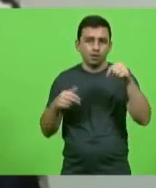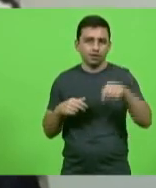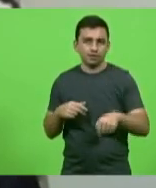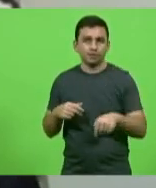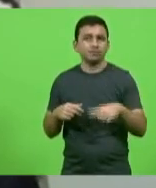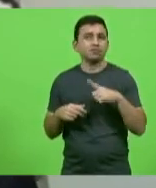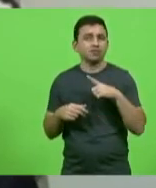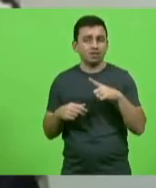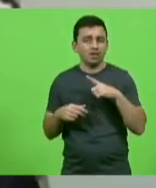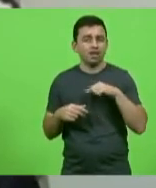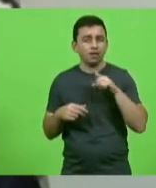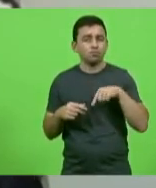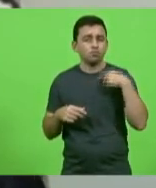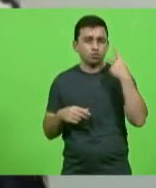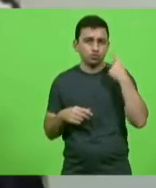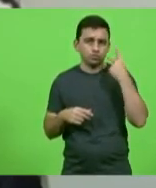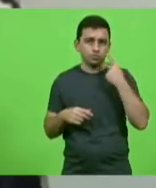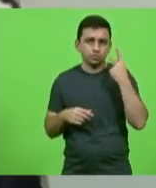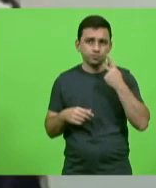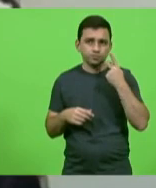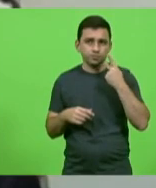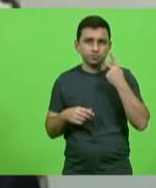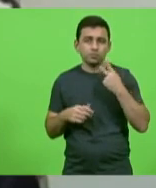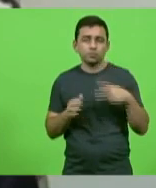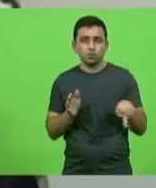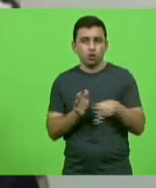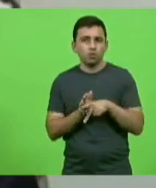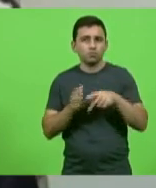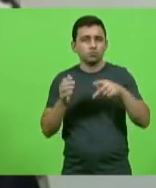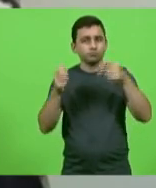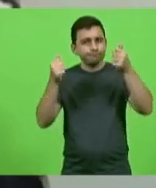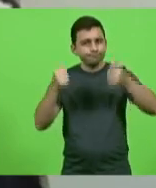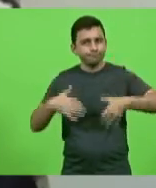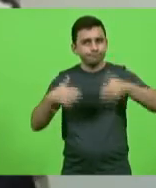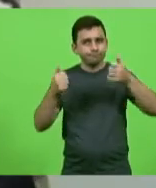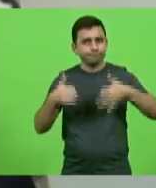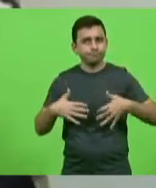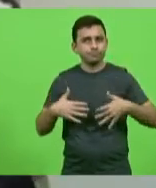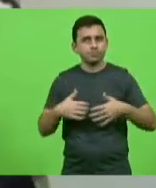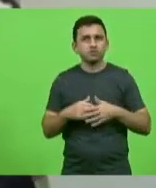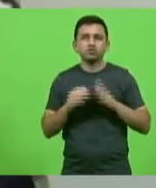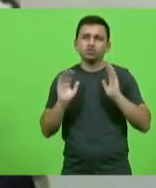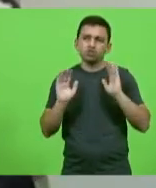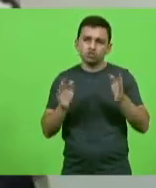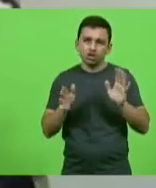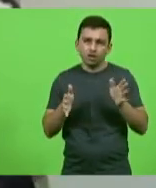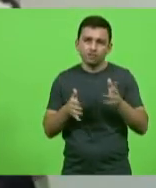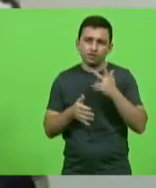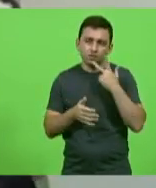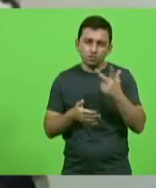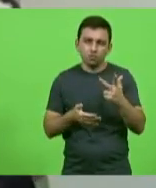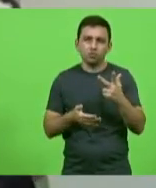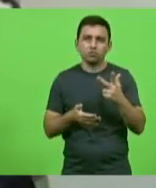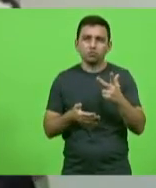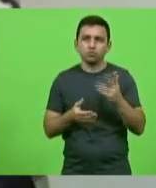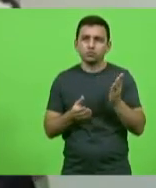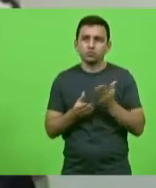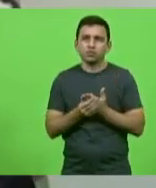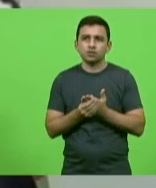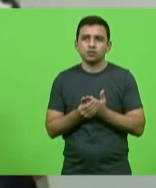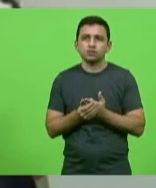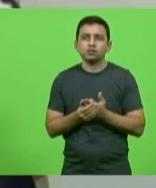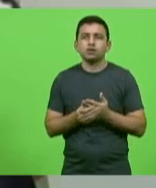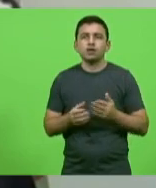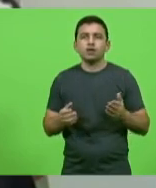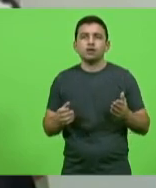nós o juiz do eminentemente político sobre os fatos narrados essa parte nós já passamos no atual processo que constitui